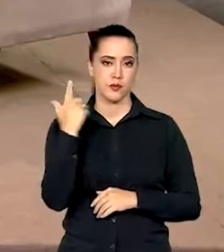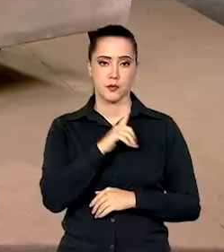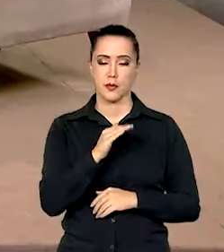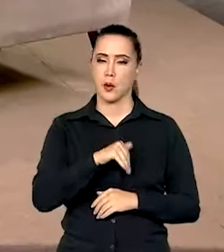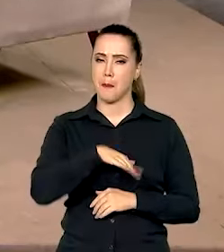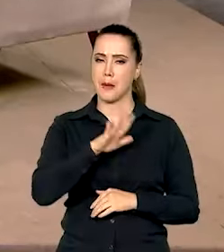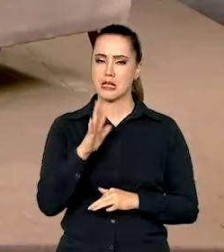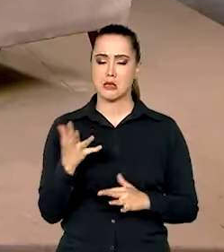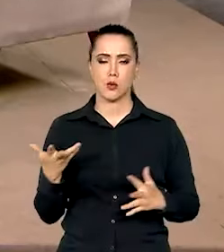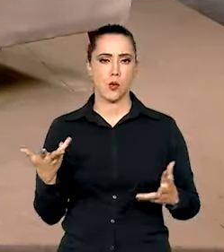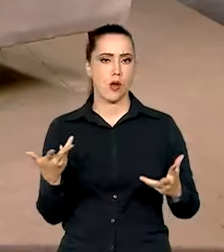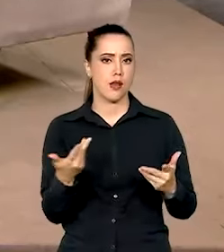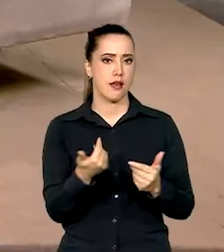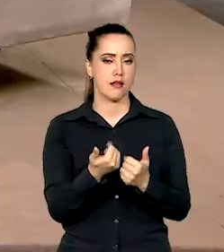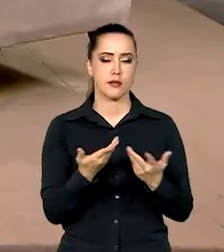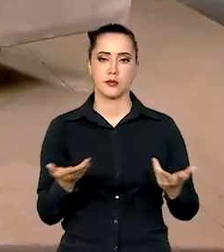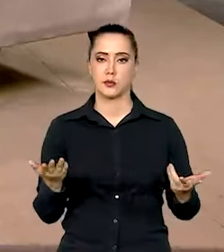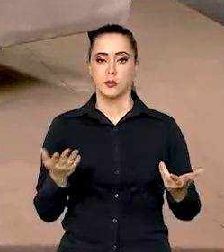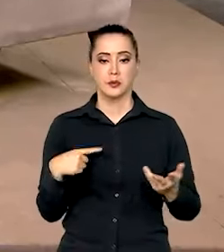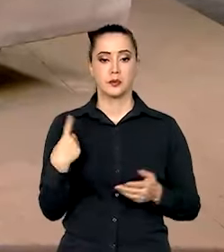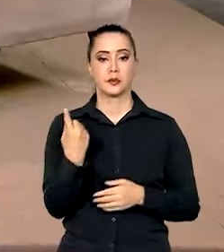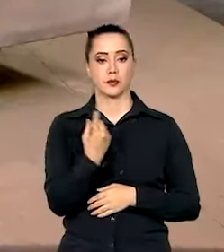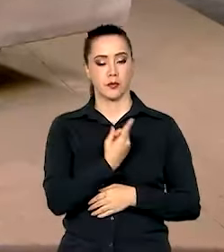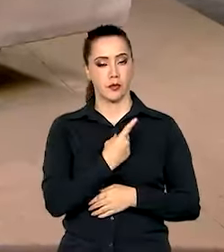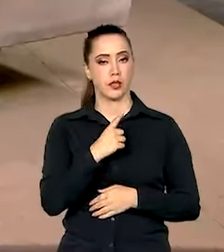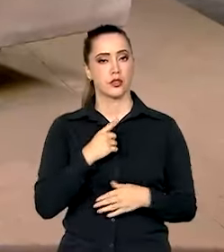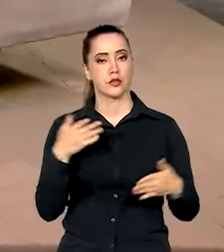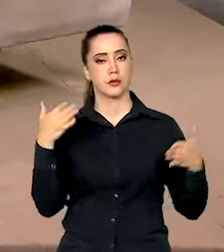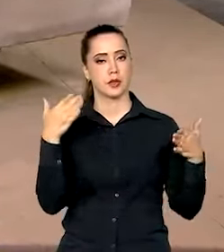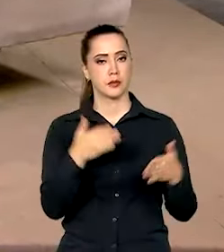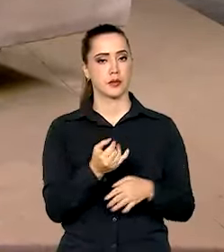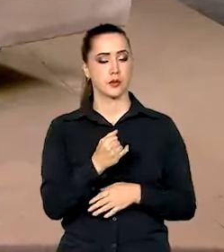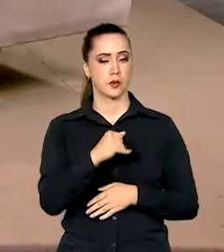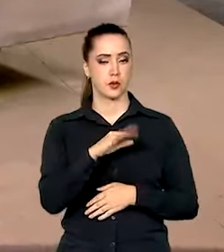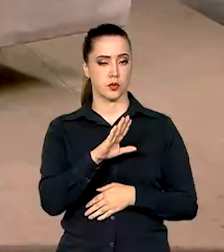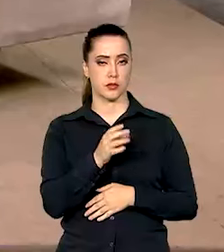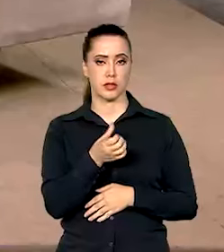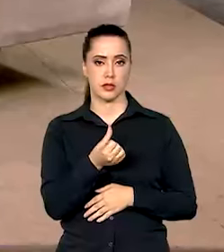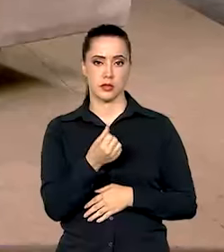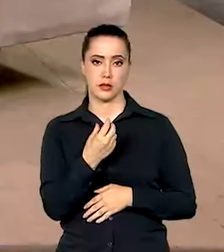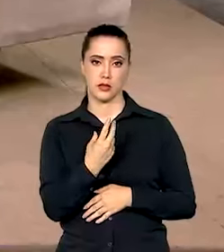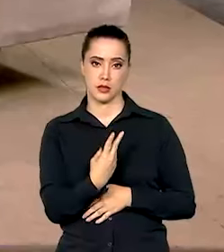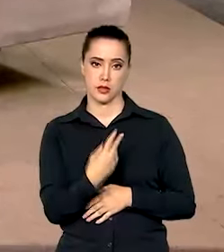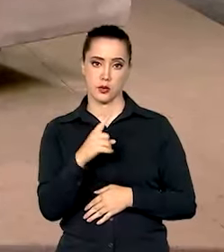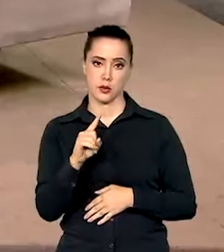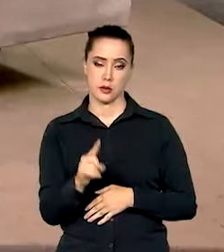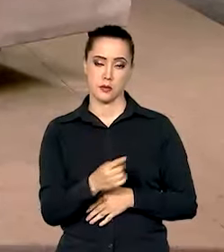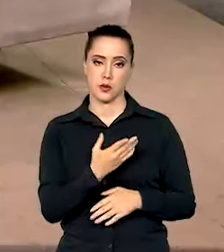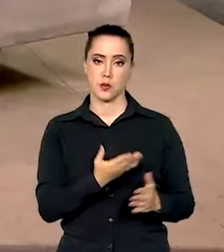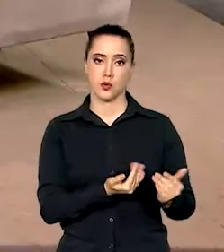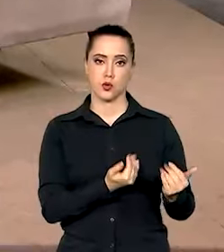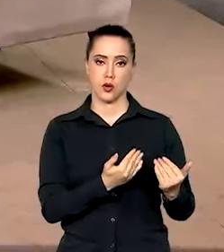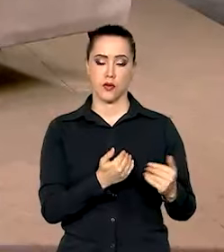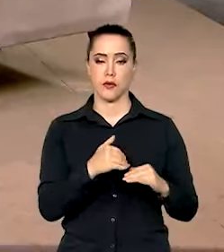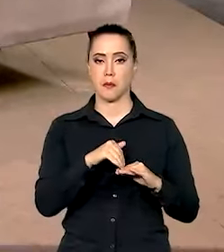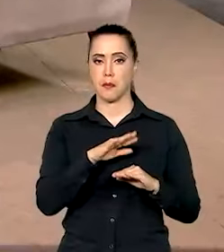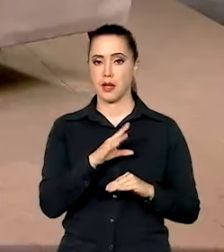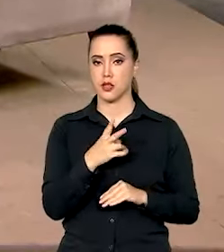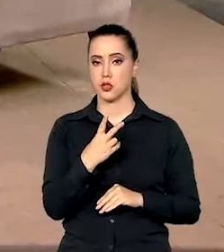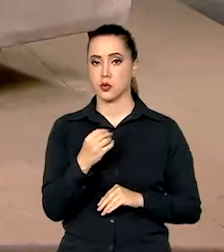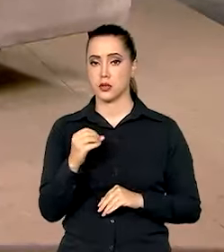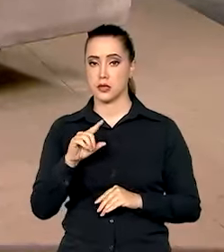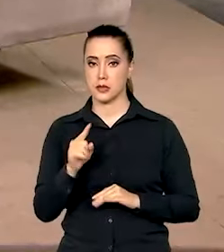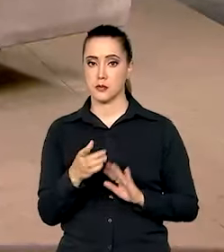mais qualidade. E tivemos a participação, como eu disse, de mais de 62 mil jovens, com mais de 200 mil